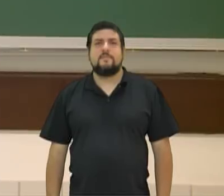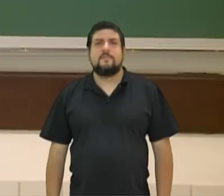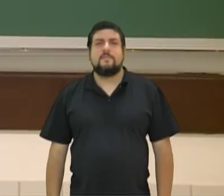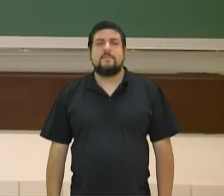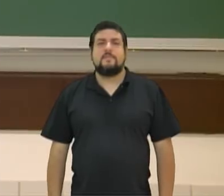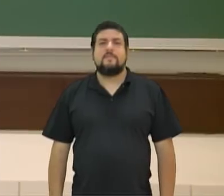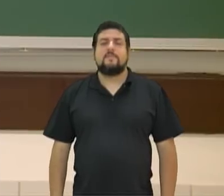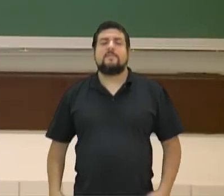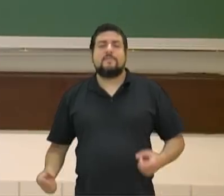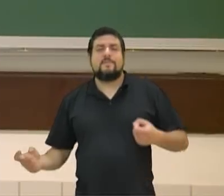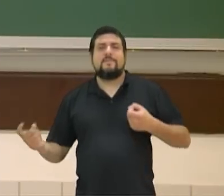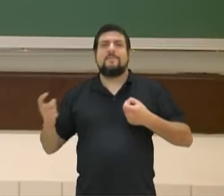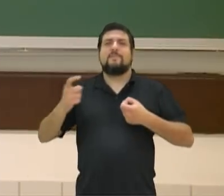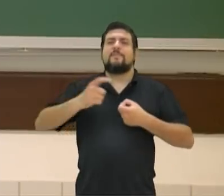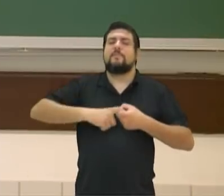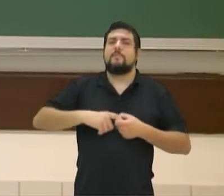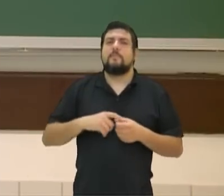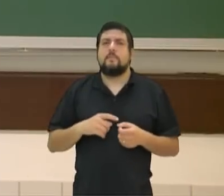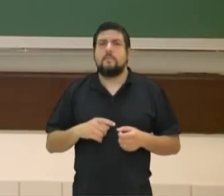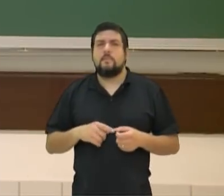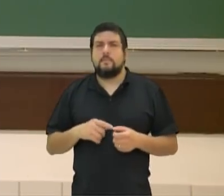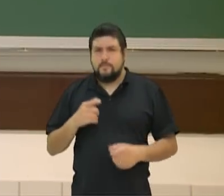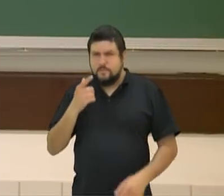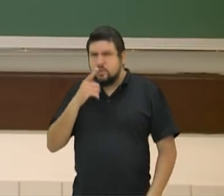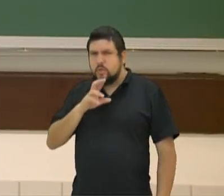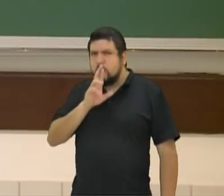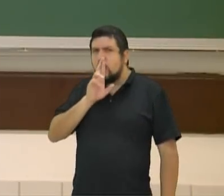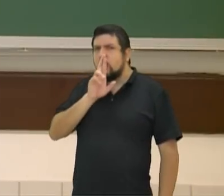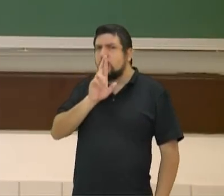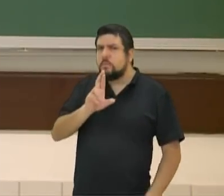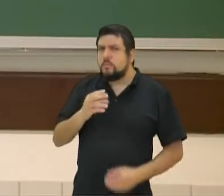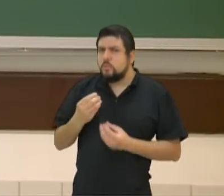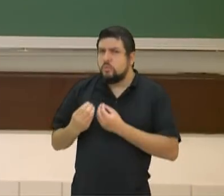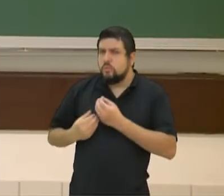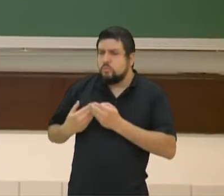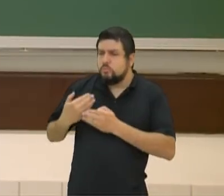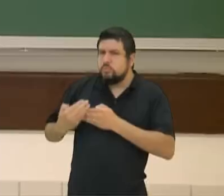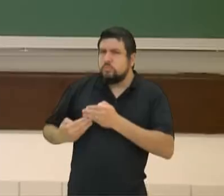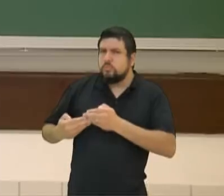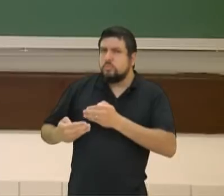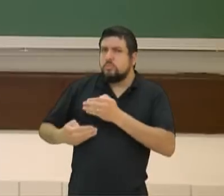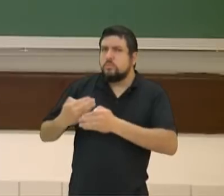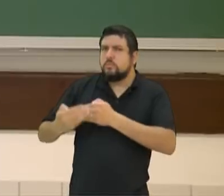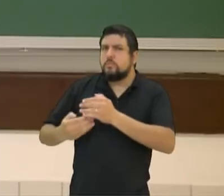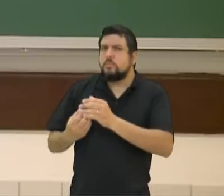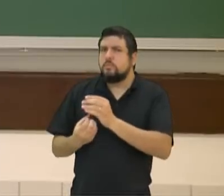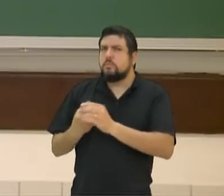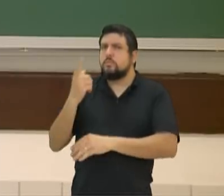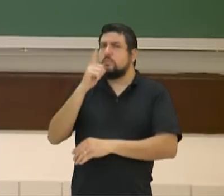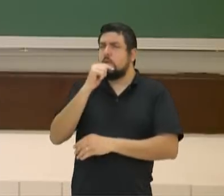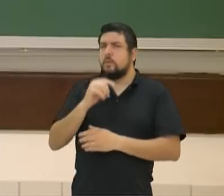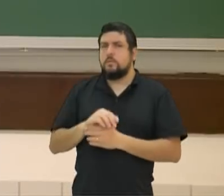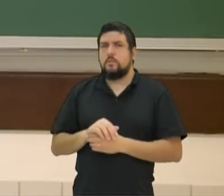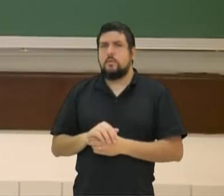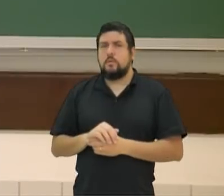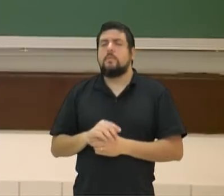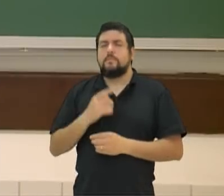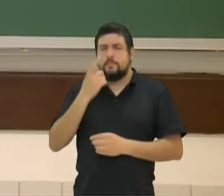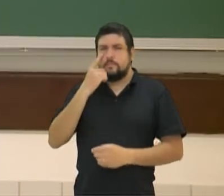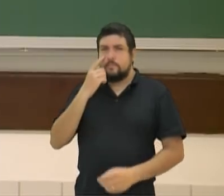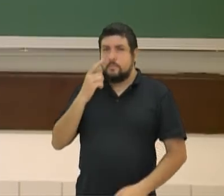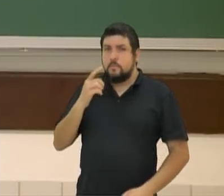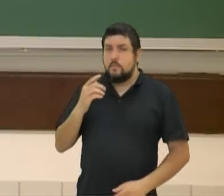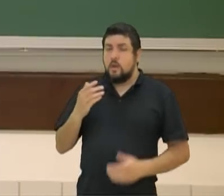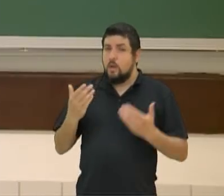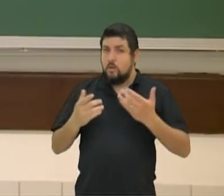Estamos de volta. Será que você conseguiu responder corretamente essa atividade? Eu trouxe para te auxiliar um pequeno textinho que